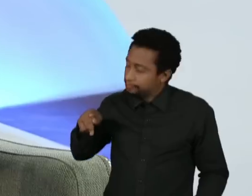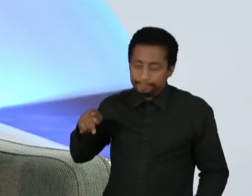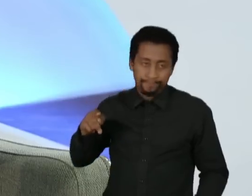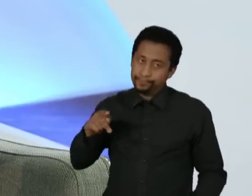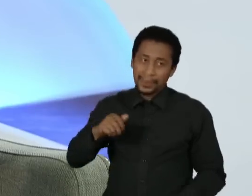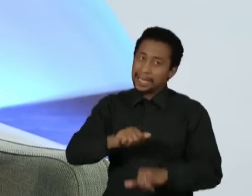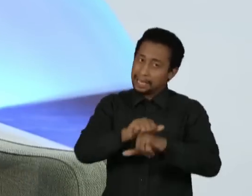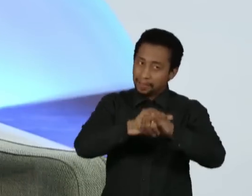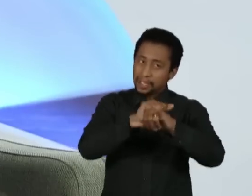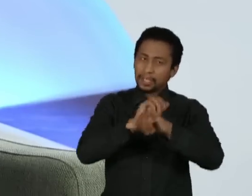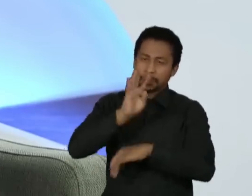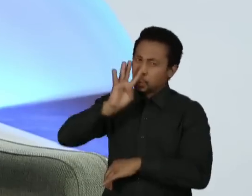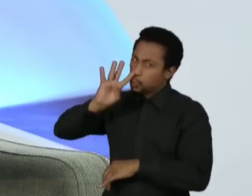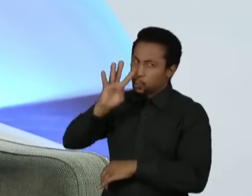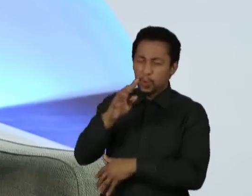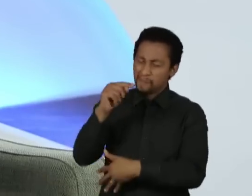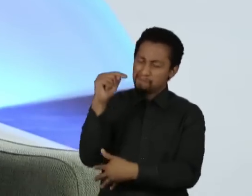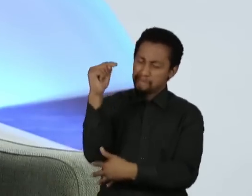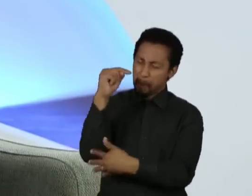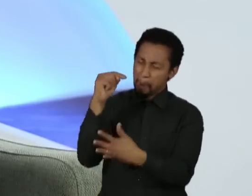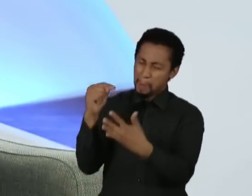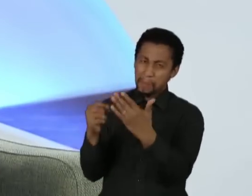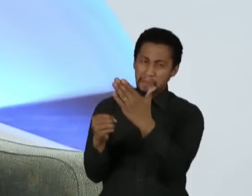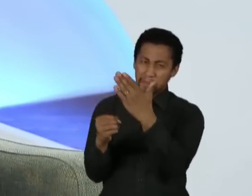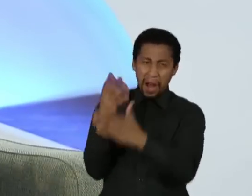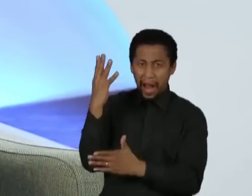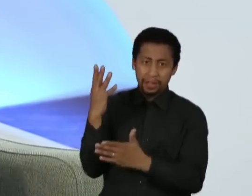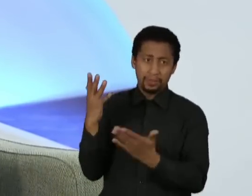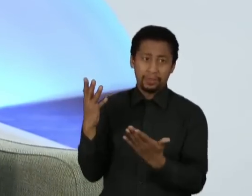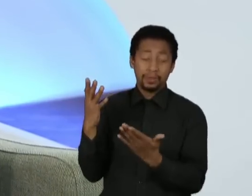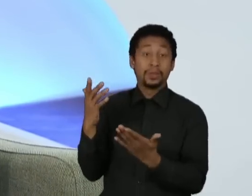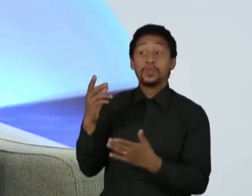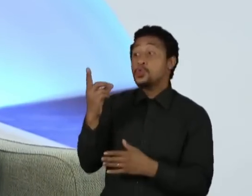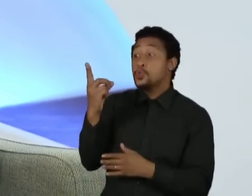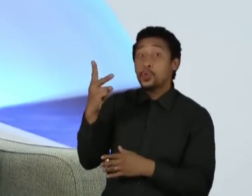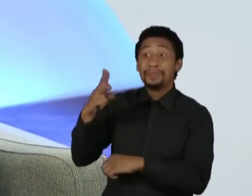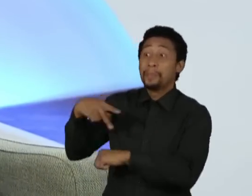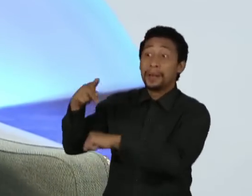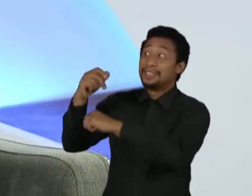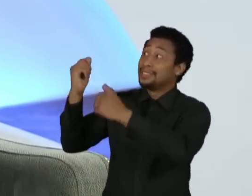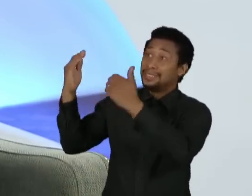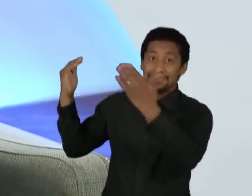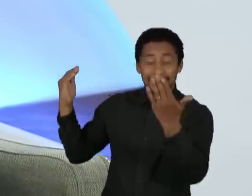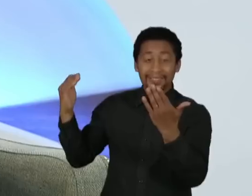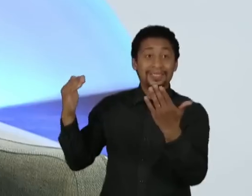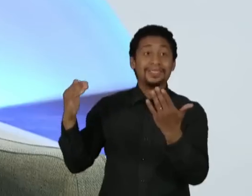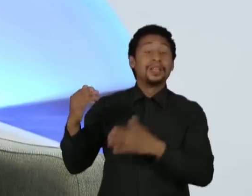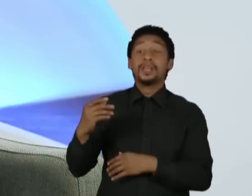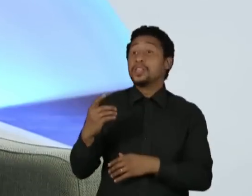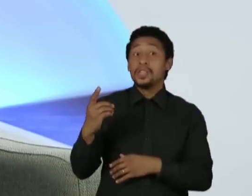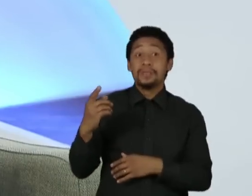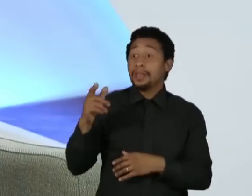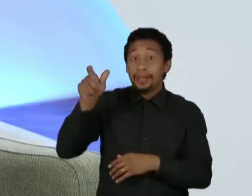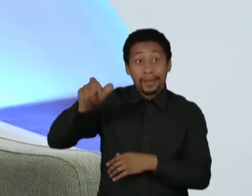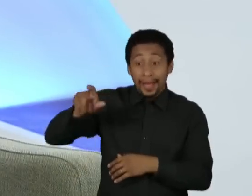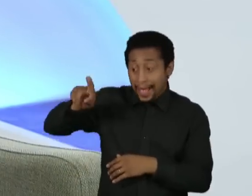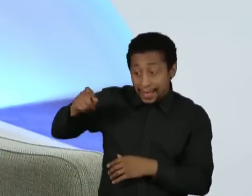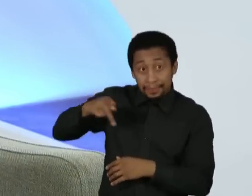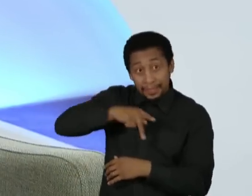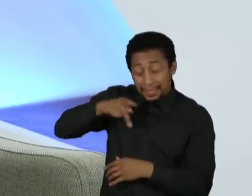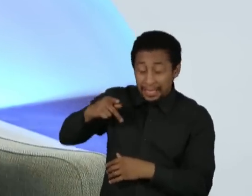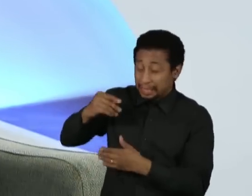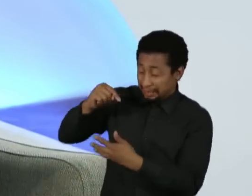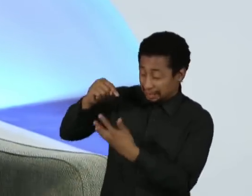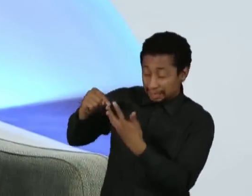atingiu pessoas em 12 países diferentes, 14 presidentes e ex-presidentes da República. Só uma empreiteira implicou